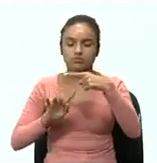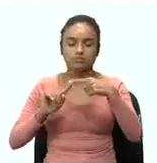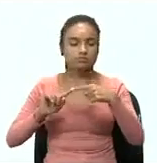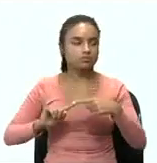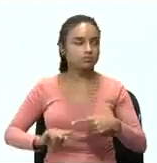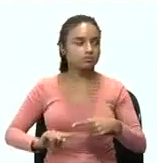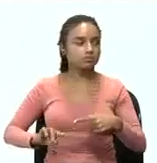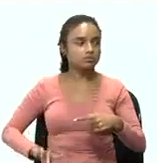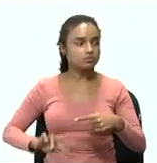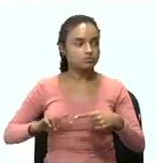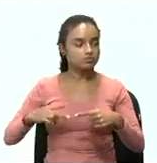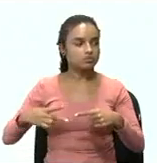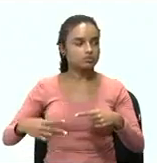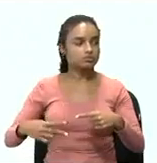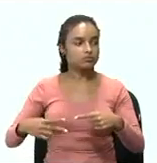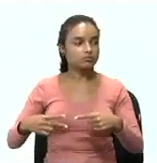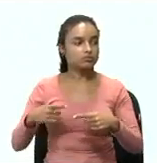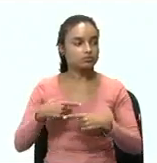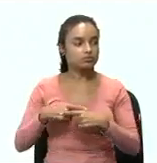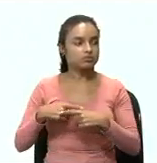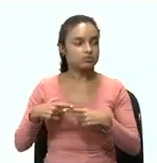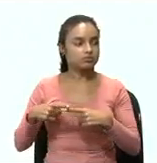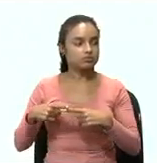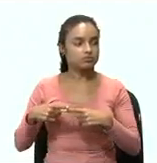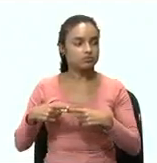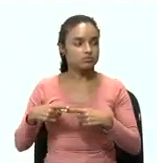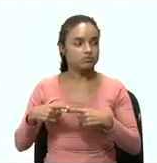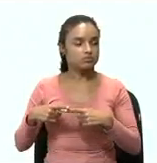inverter o segundo, que multiplica